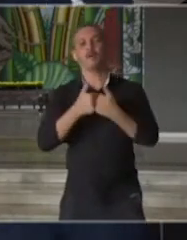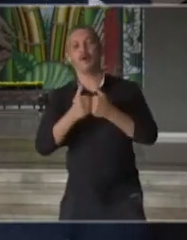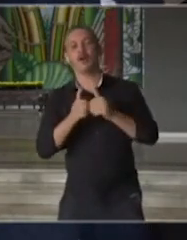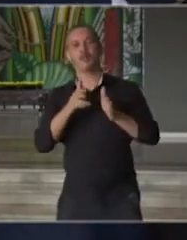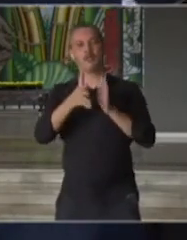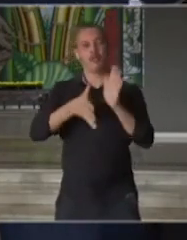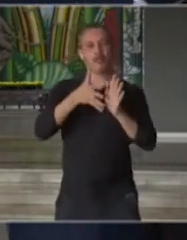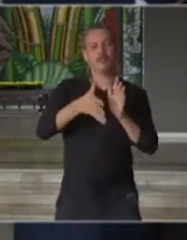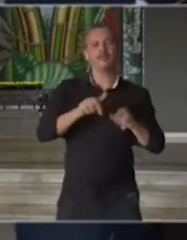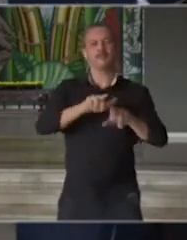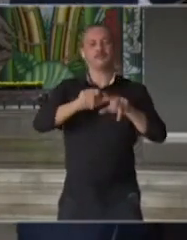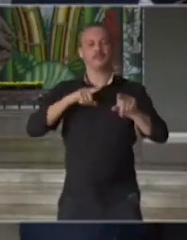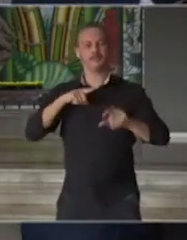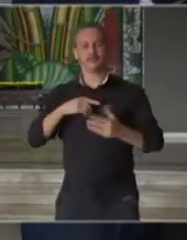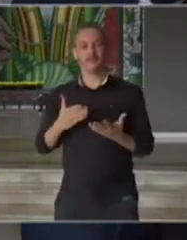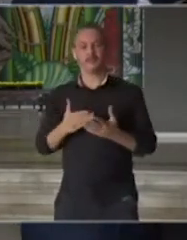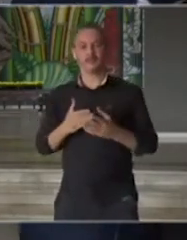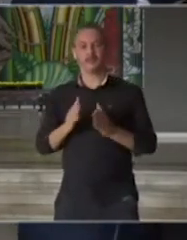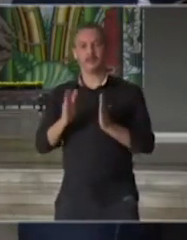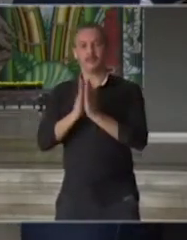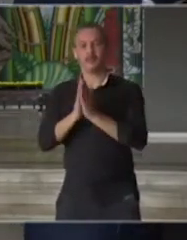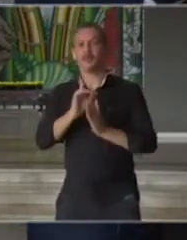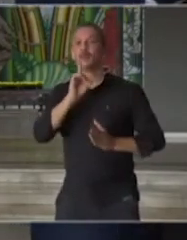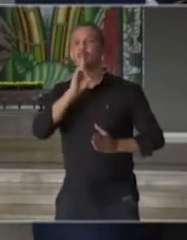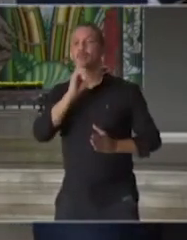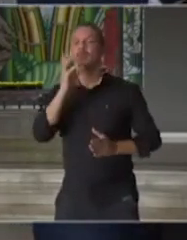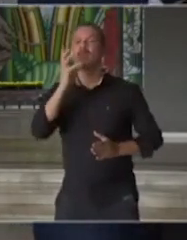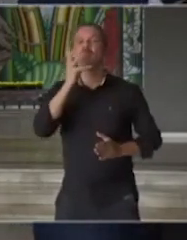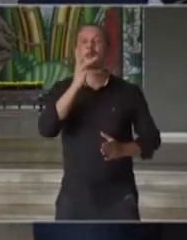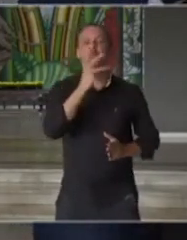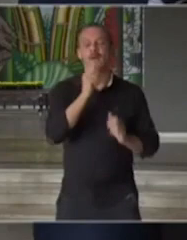esportivas coletivas. Como você vê, a coletiva ainda está em